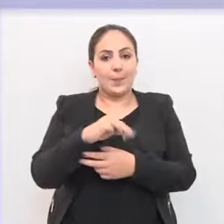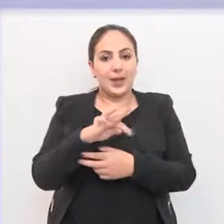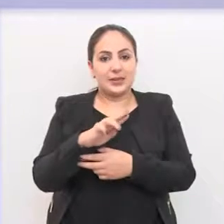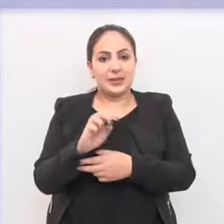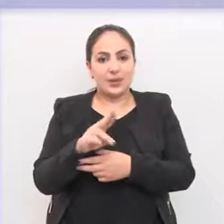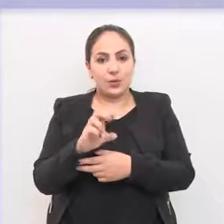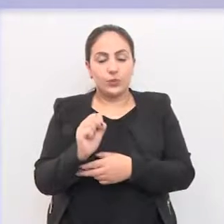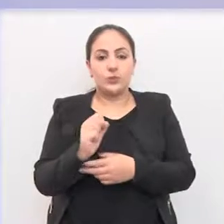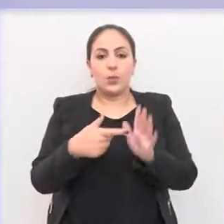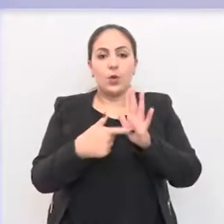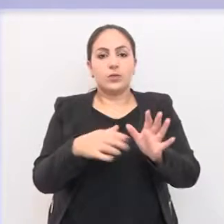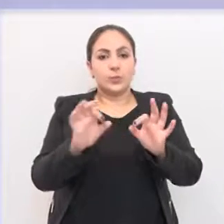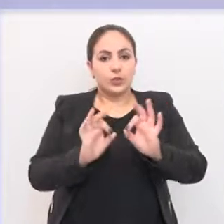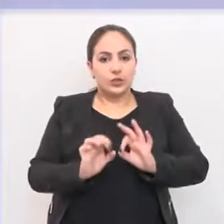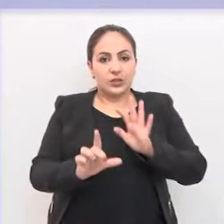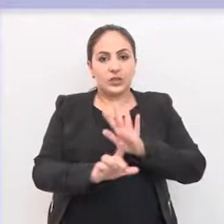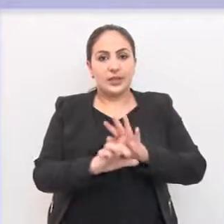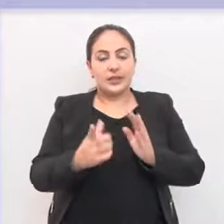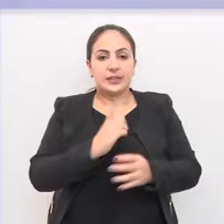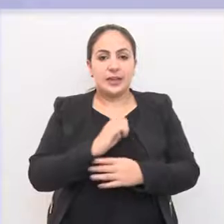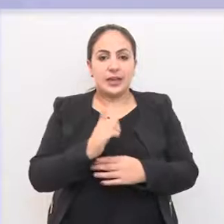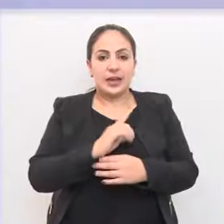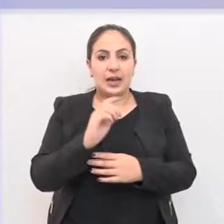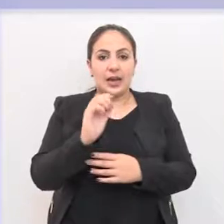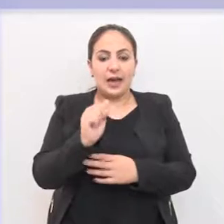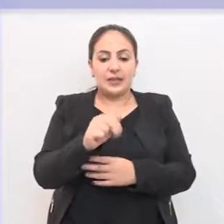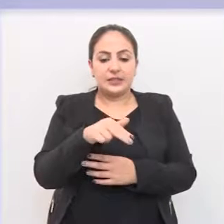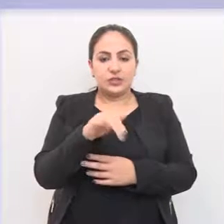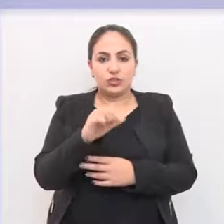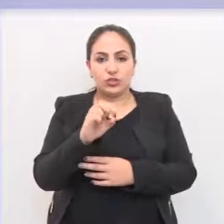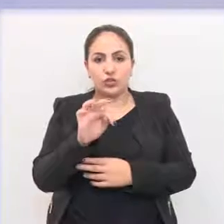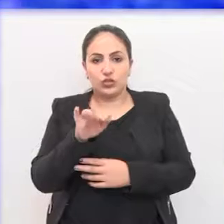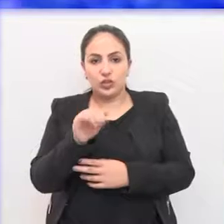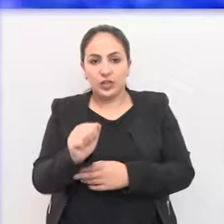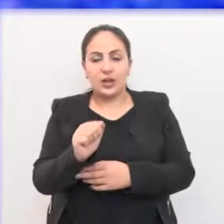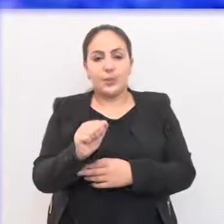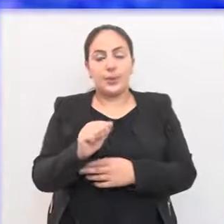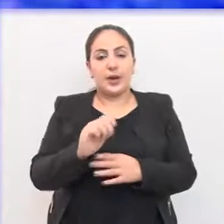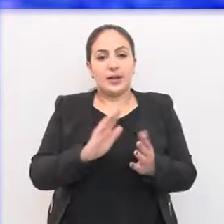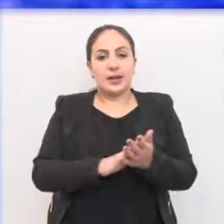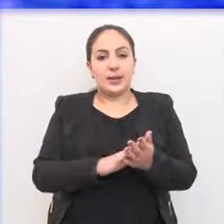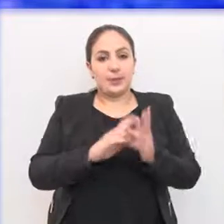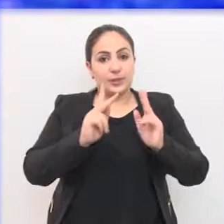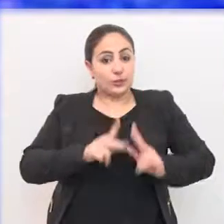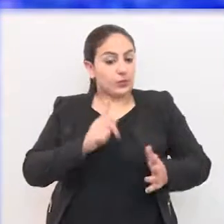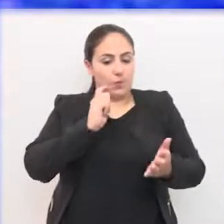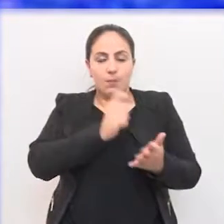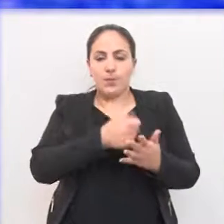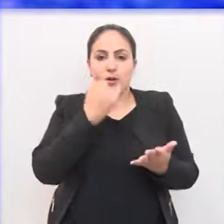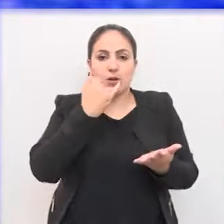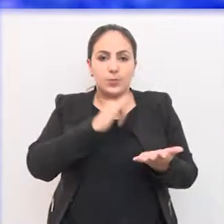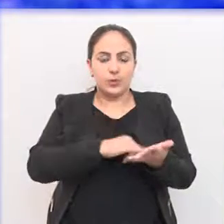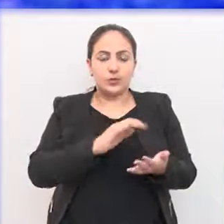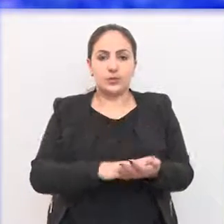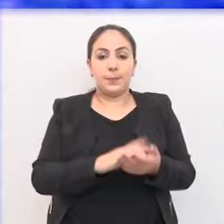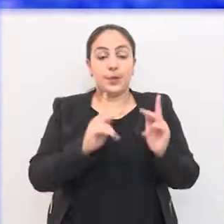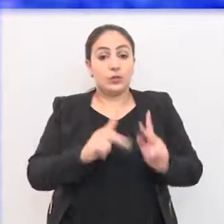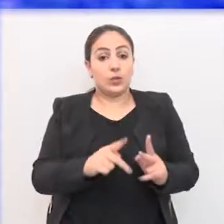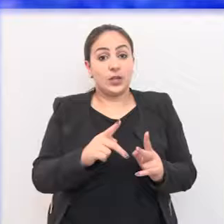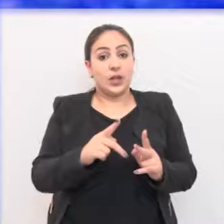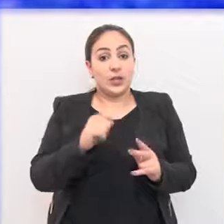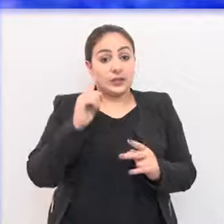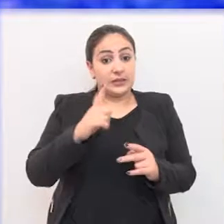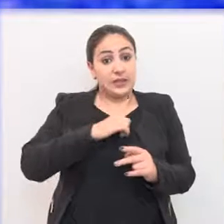apresenta projeto de lei que prevê anistia para isentos do IPTU. Os casos são de proprietário de um